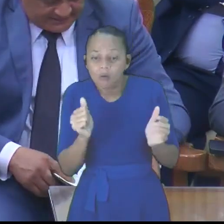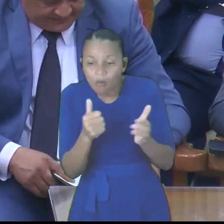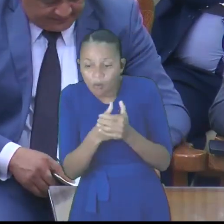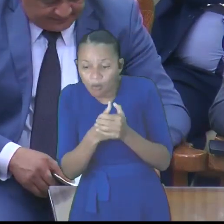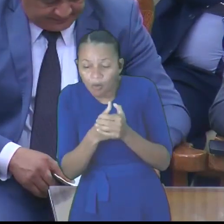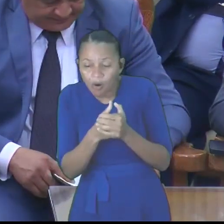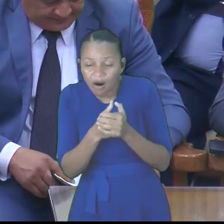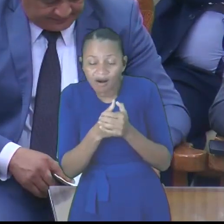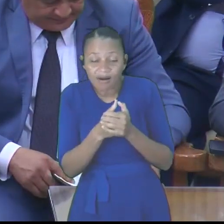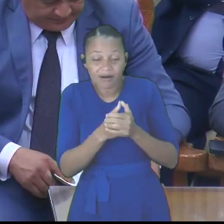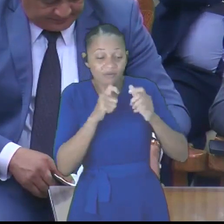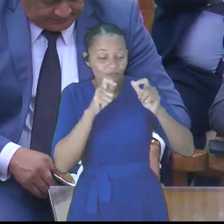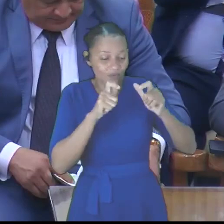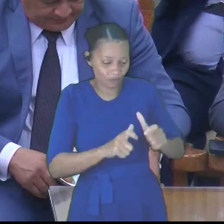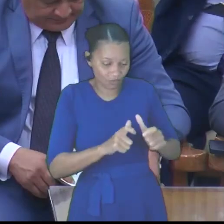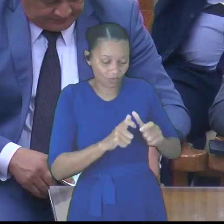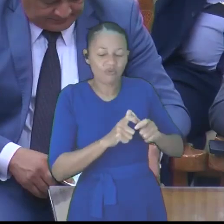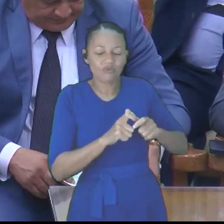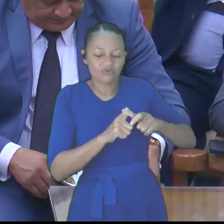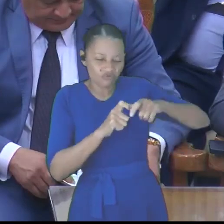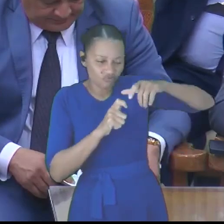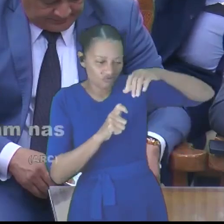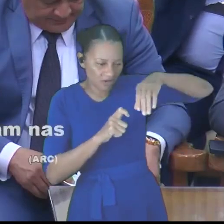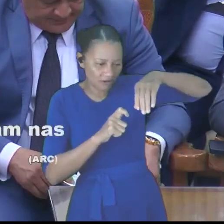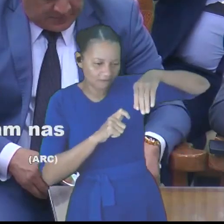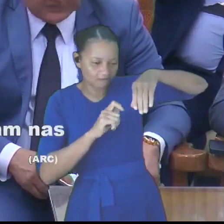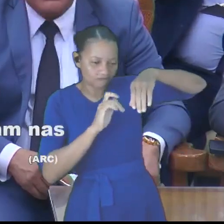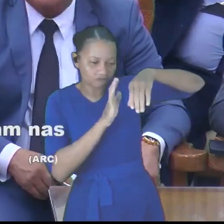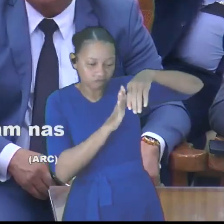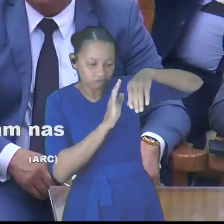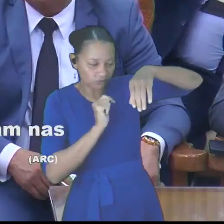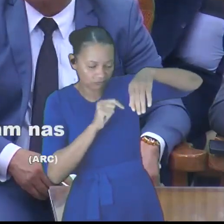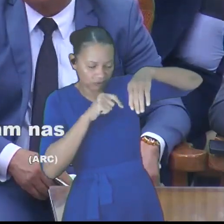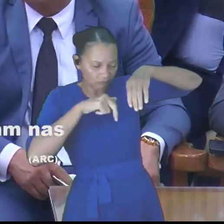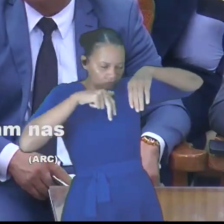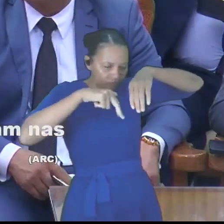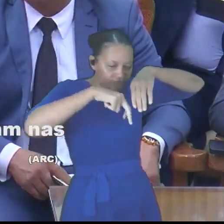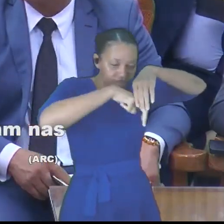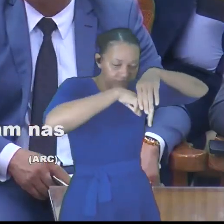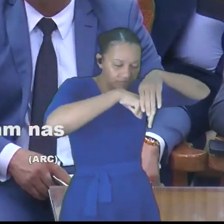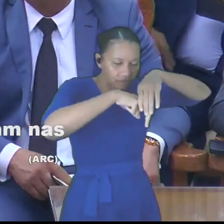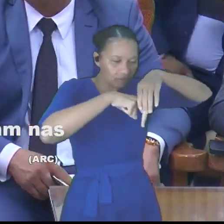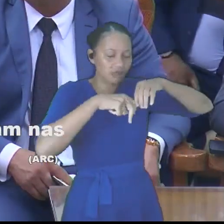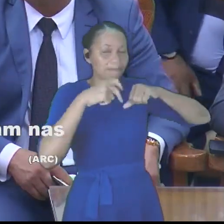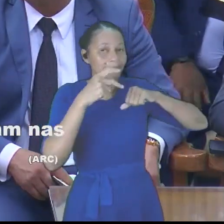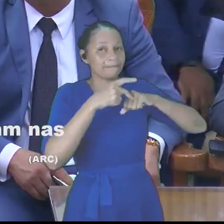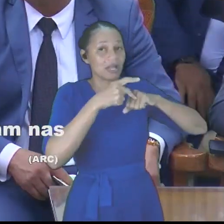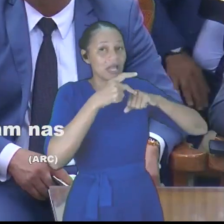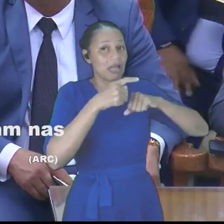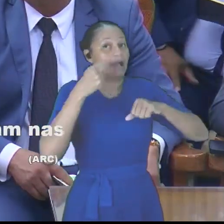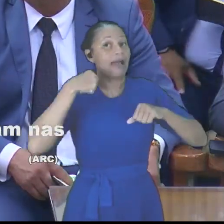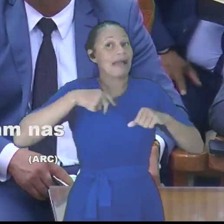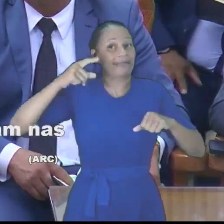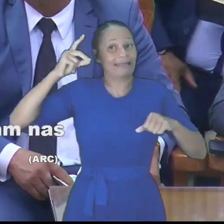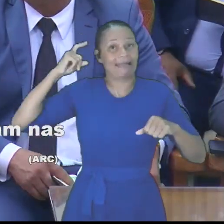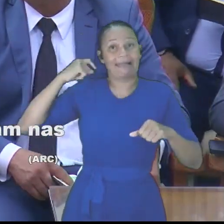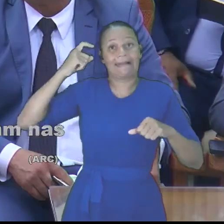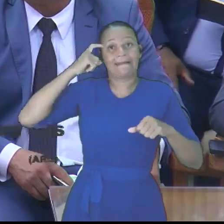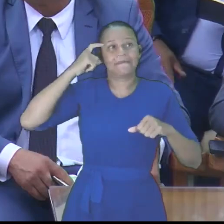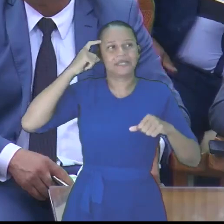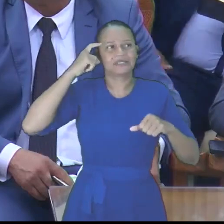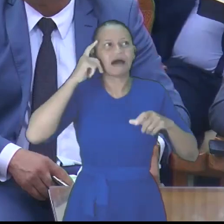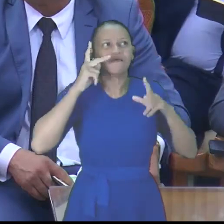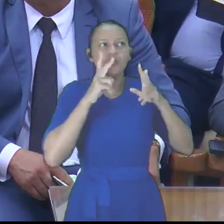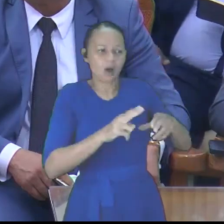Nas cavernas e onde mais? Nas rochas das montanhas. Antigamente eu pensava que era numa